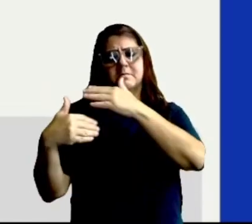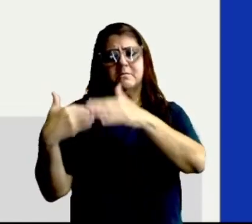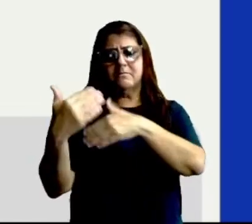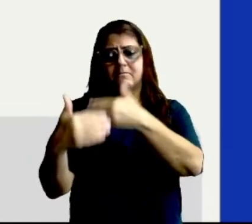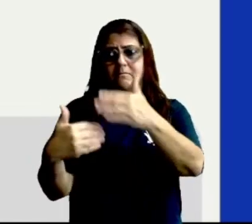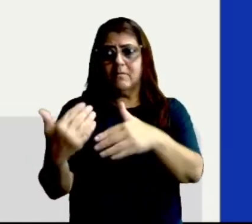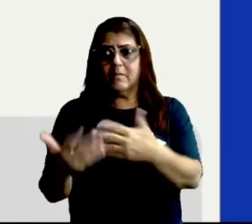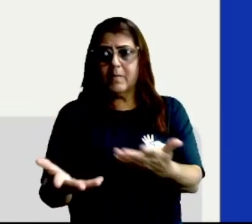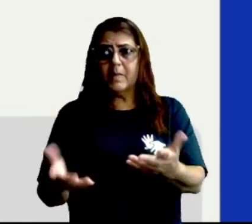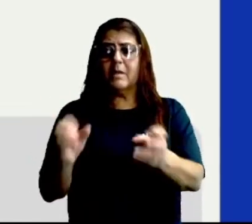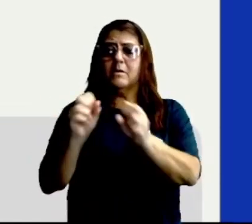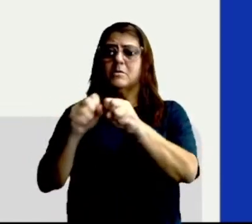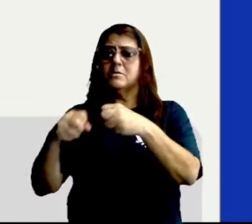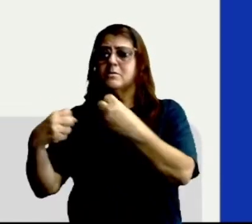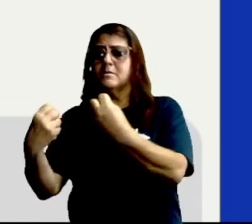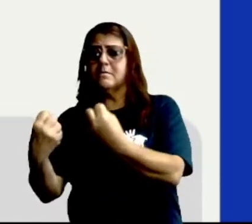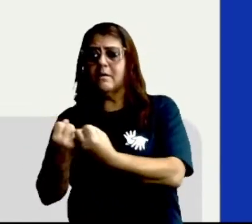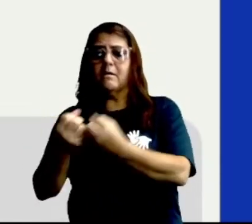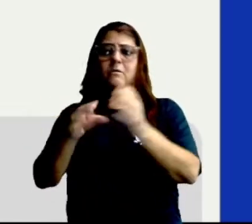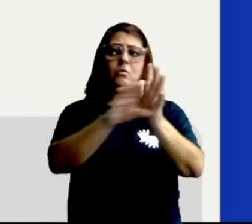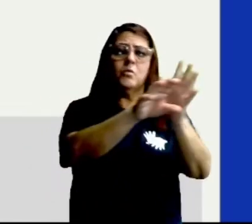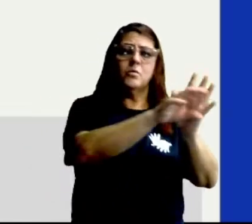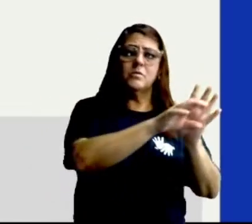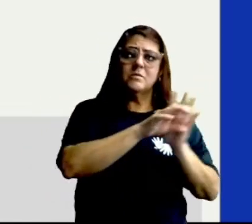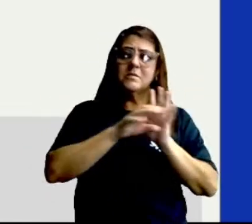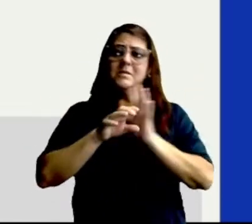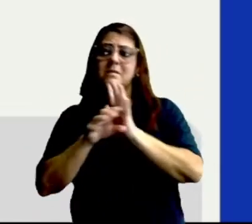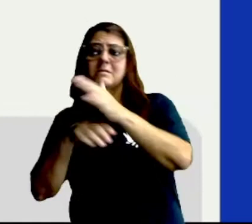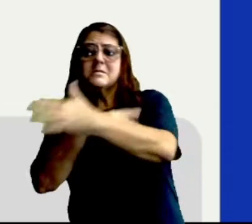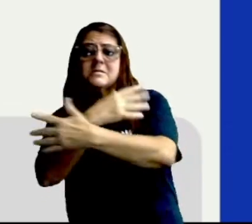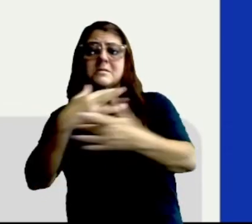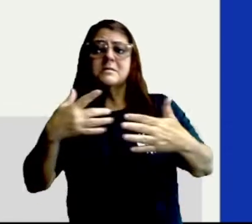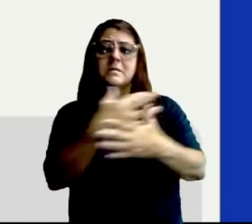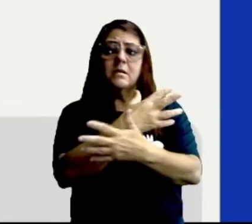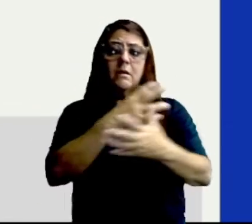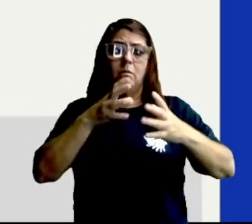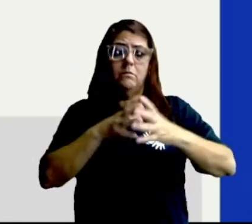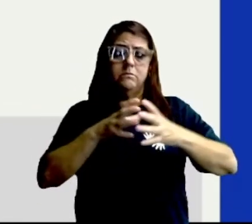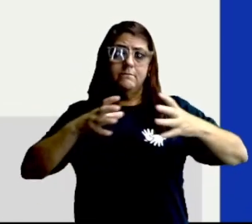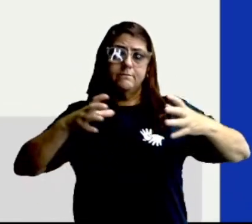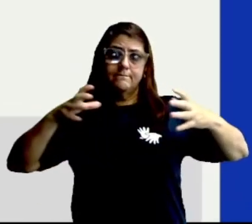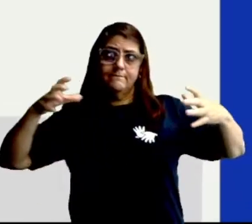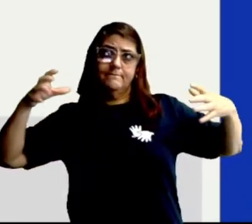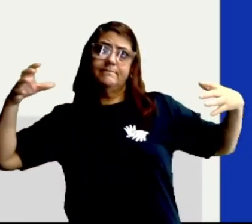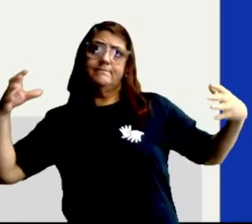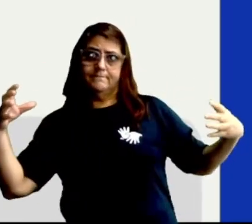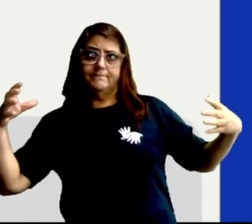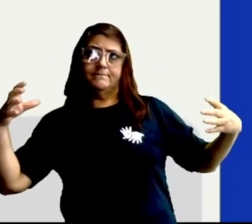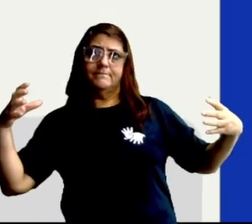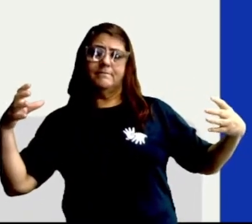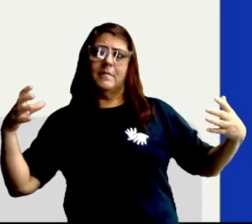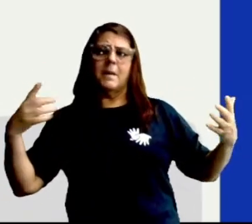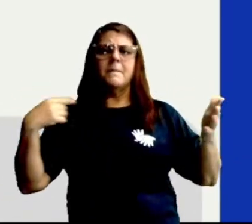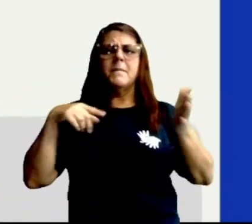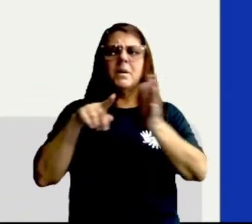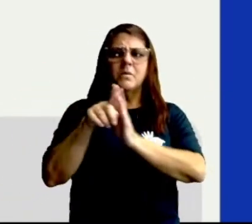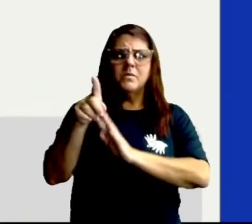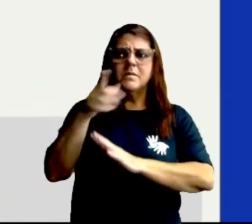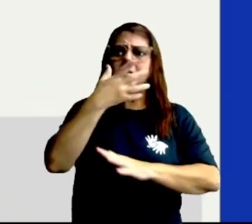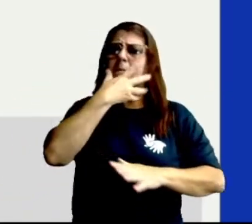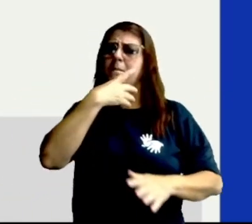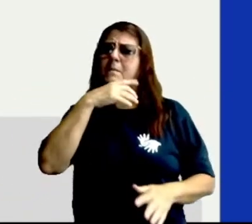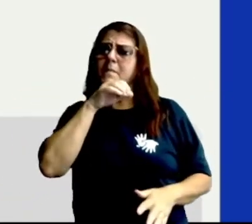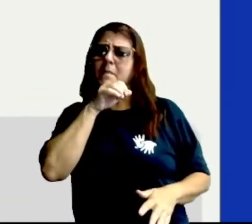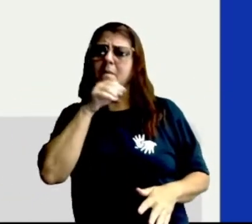né as sociedades as comunidades as cidades elas cresceram se vocês perguntarem os pais de